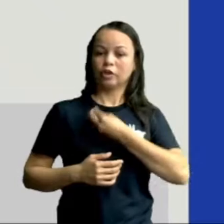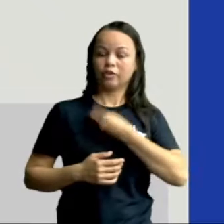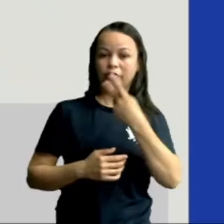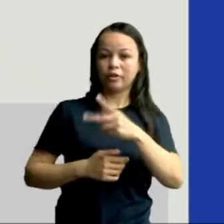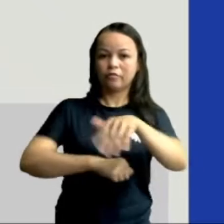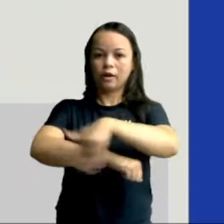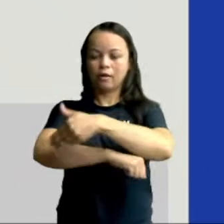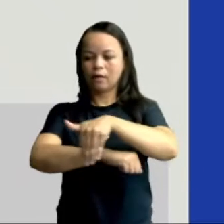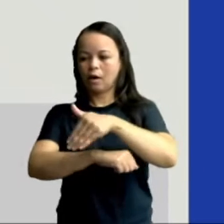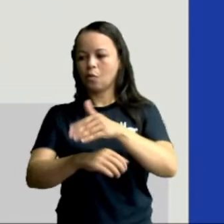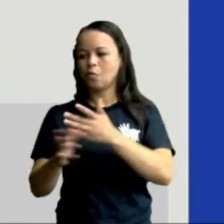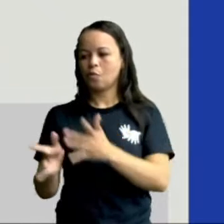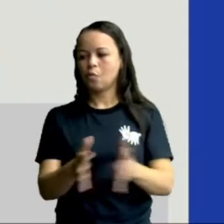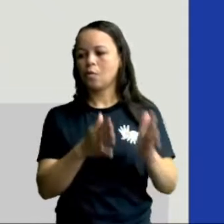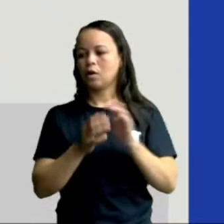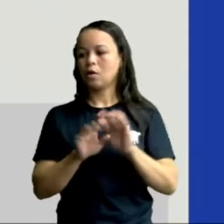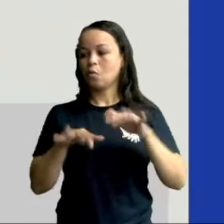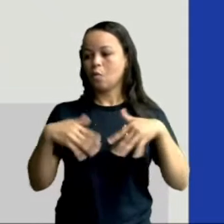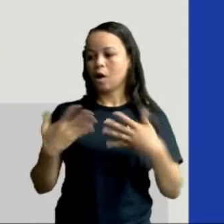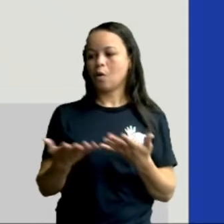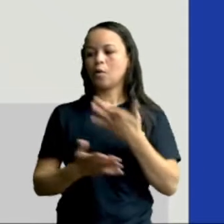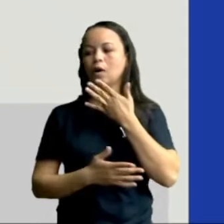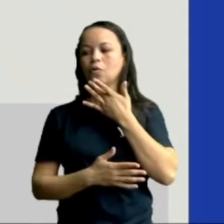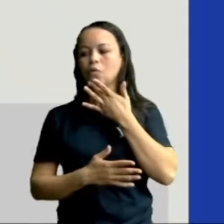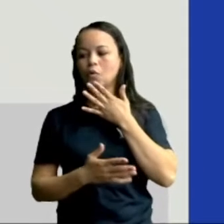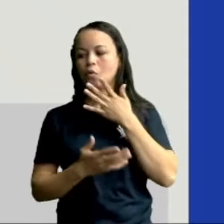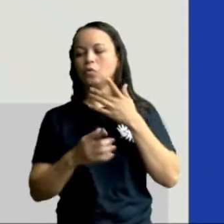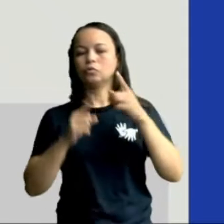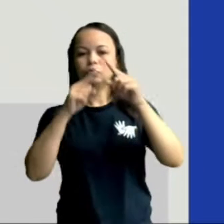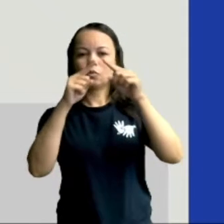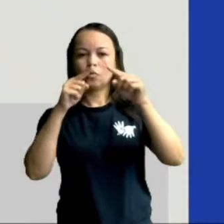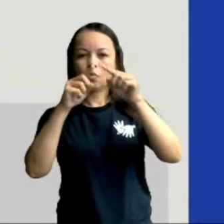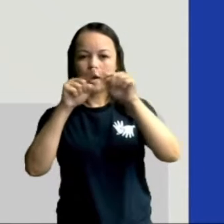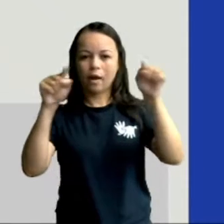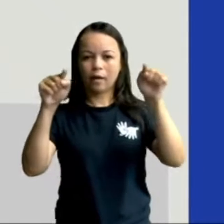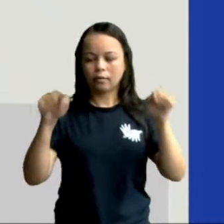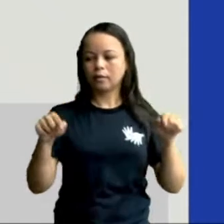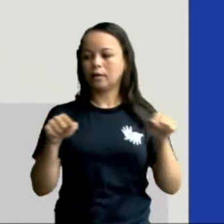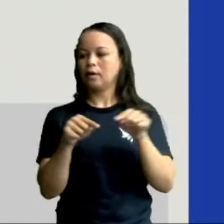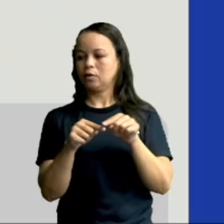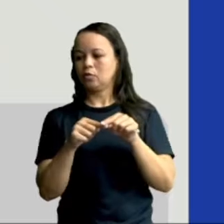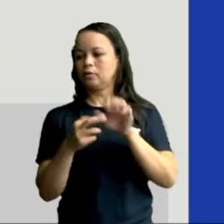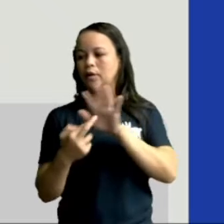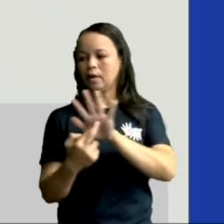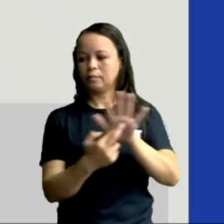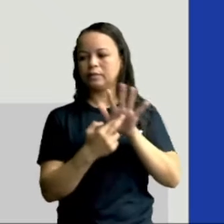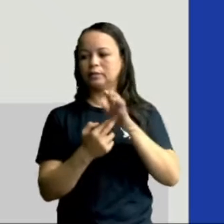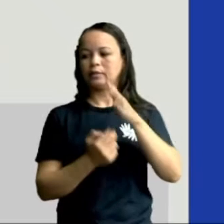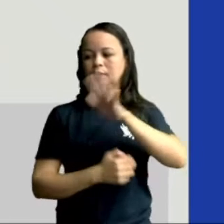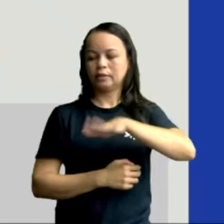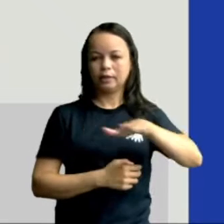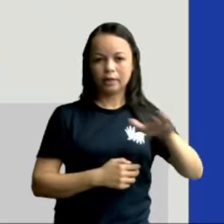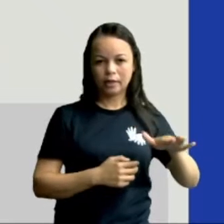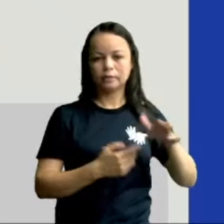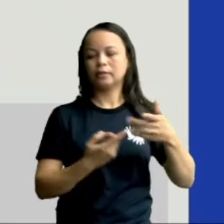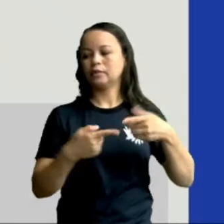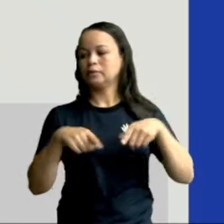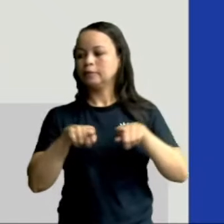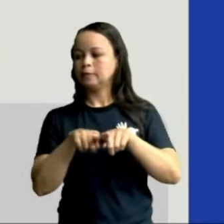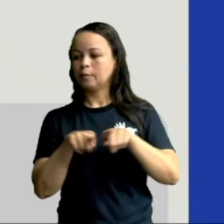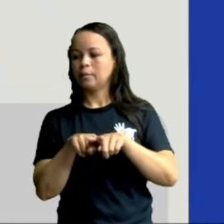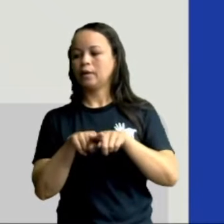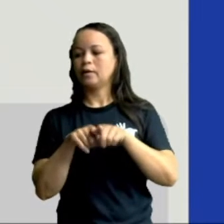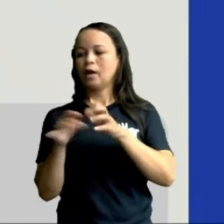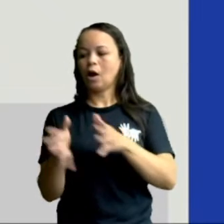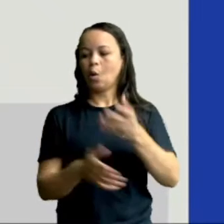número total de moradores da rua? E qual a cor do retângulo que representa o total de pessoas? Ô, professora,